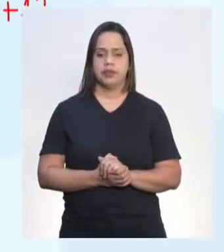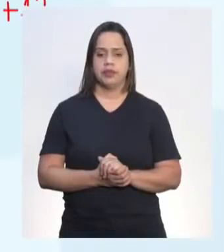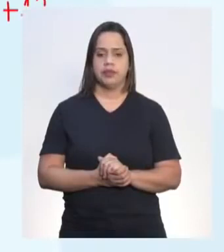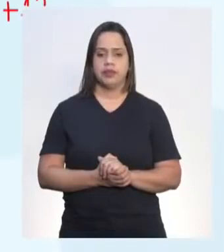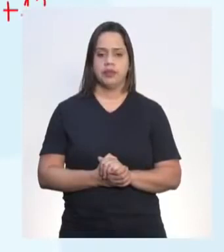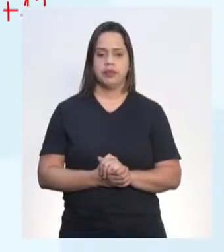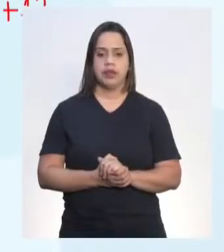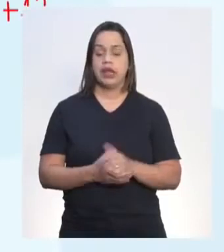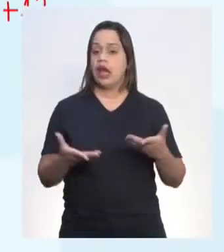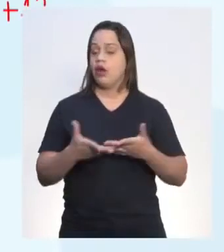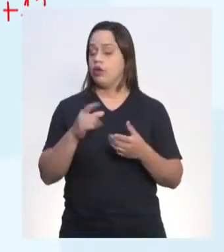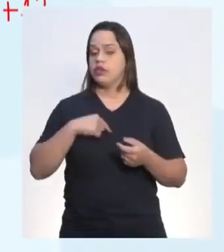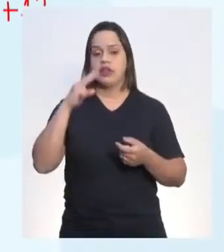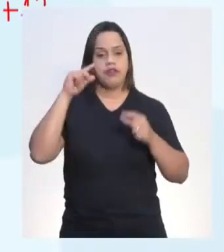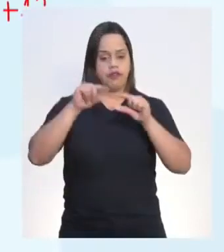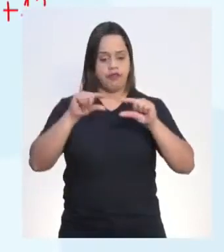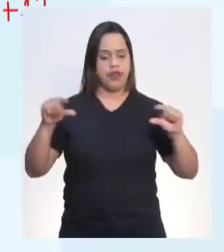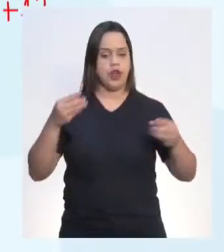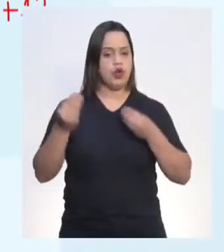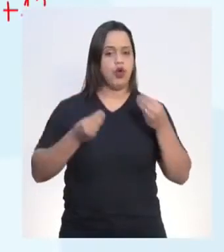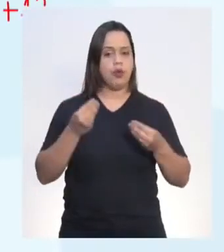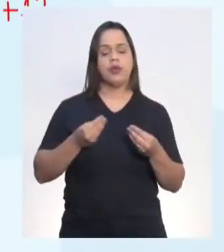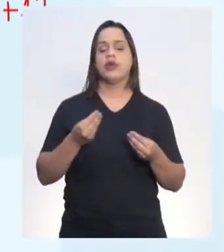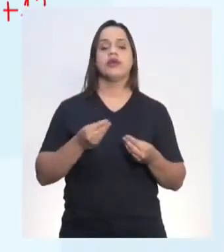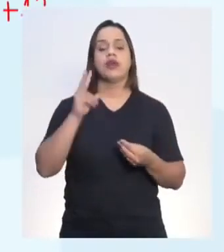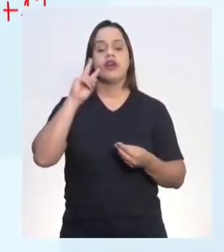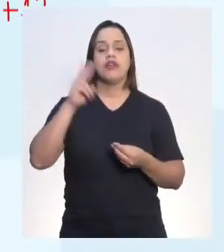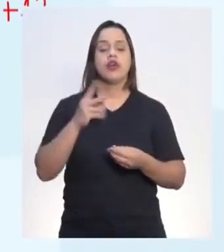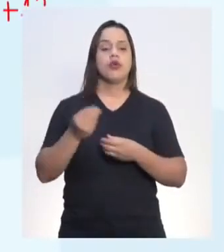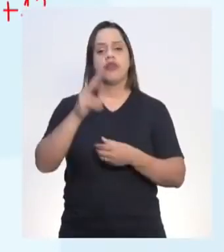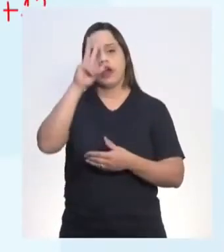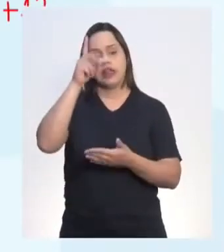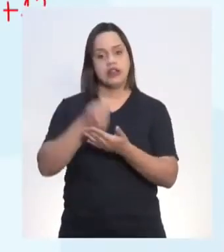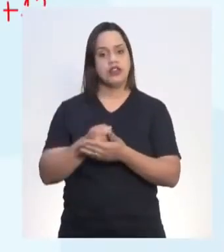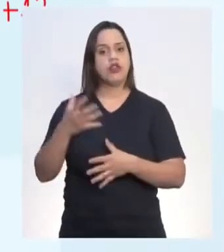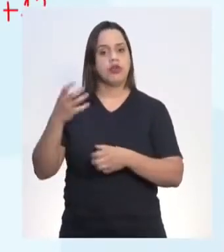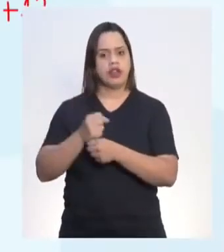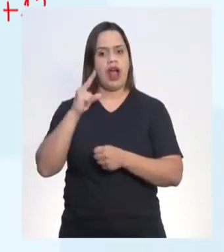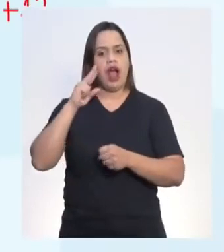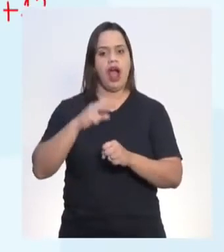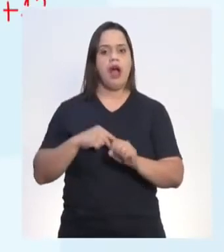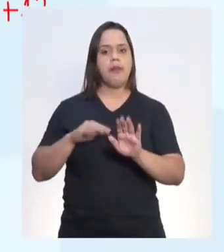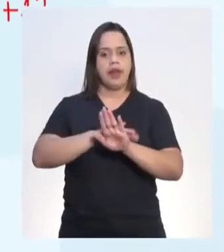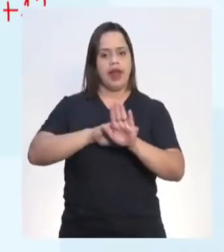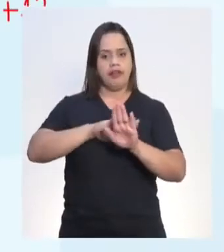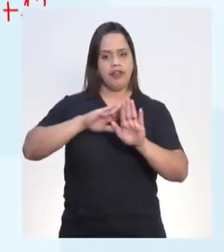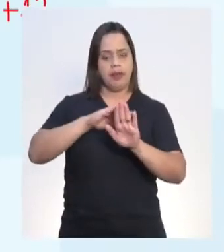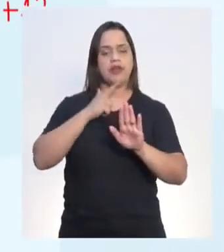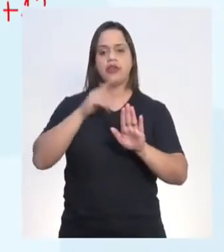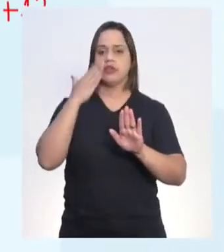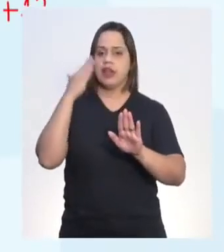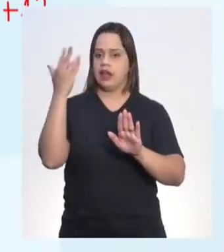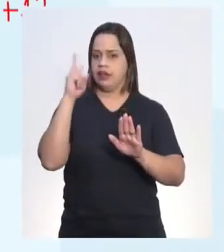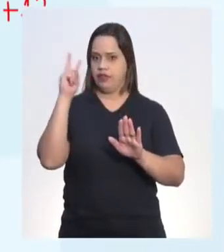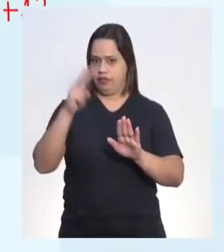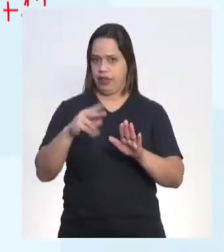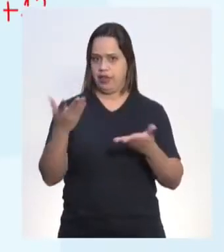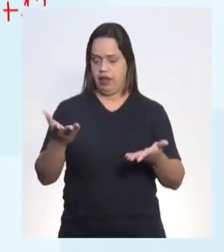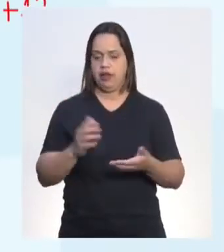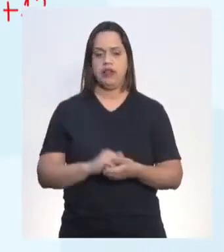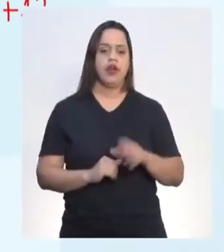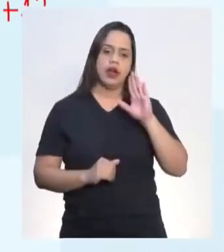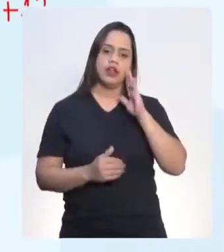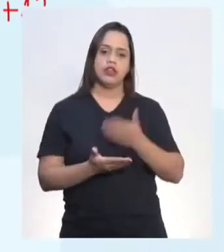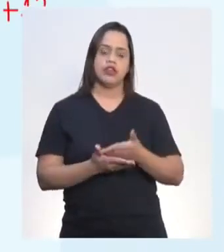você decide como que você vai fazer essa conta. O 12 está embaixo ali da intérprete de Libras, mas vocês estão enxergando aí, né? Acredito que sim. Então, vamos juntar aqui,